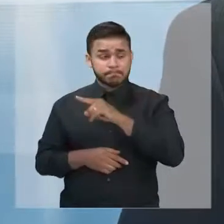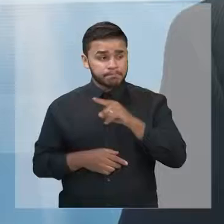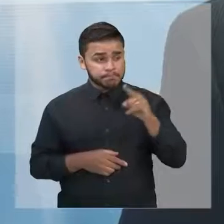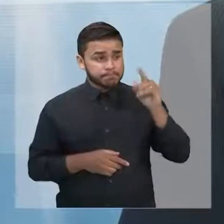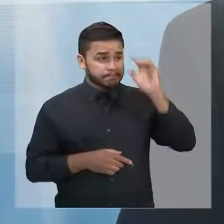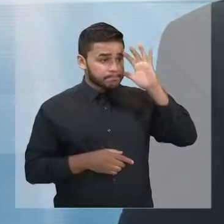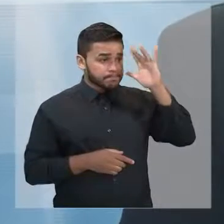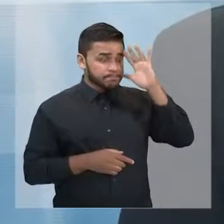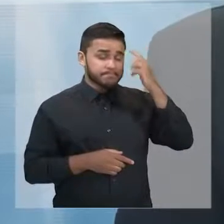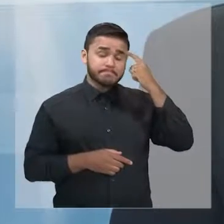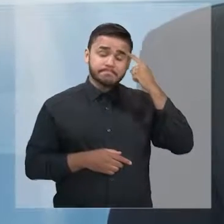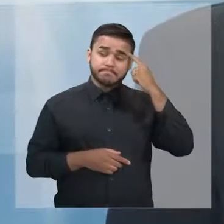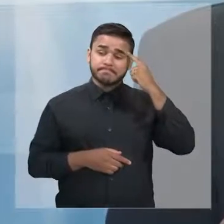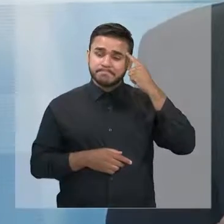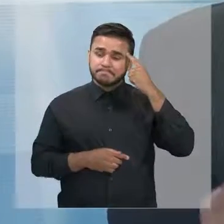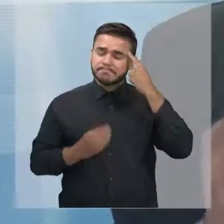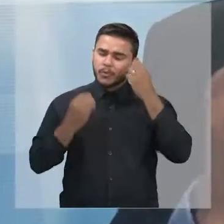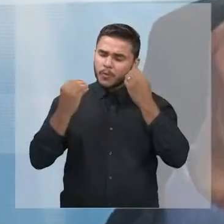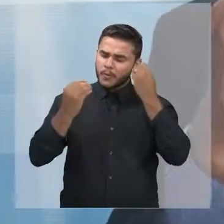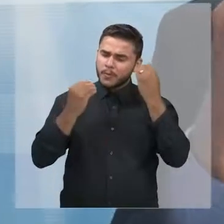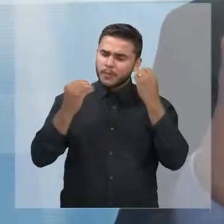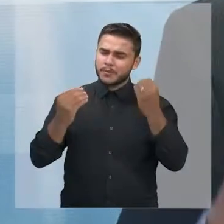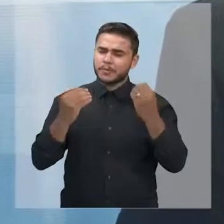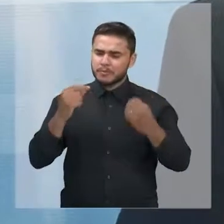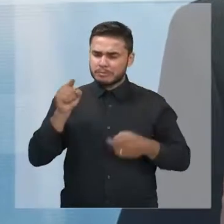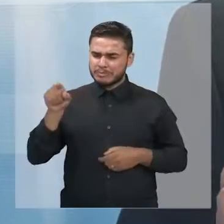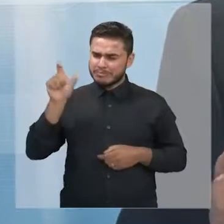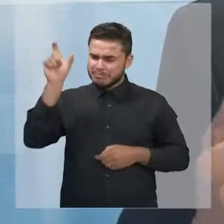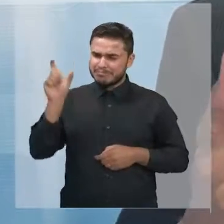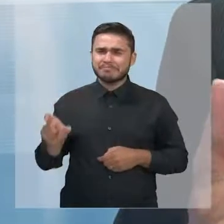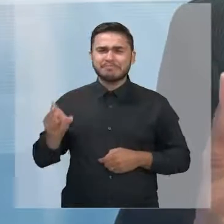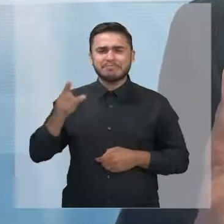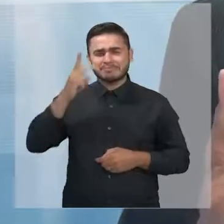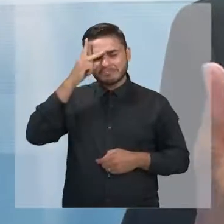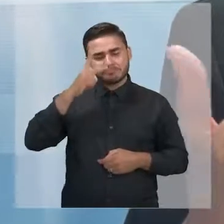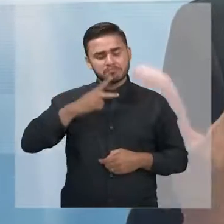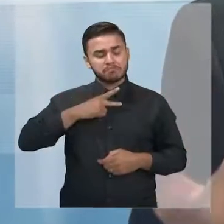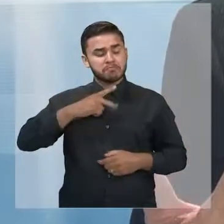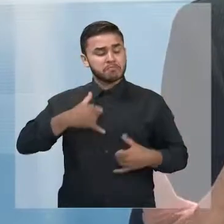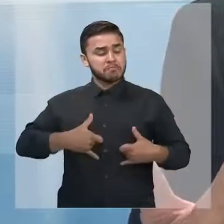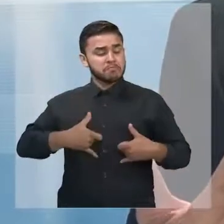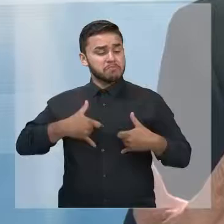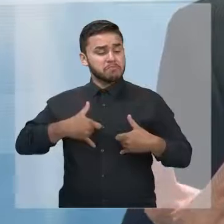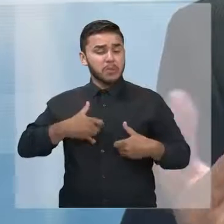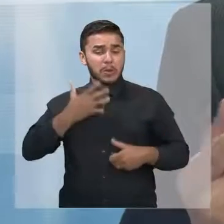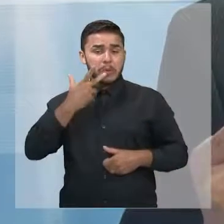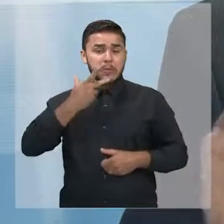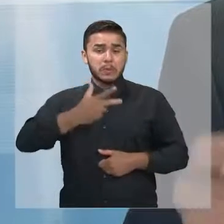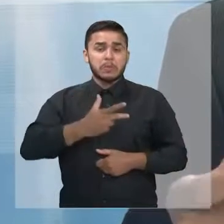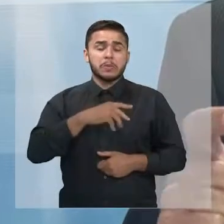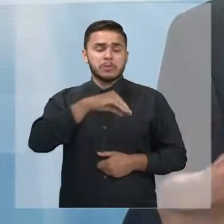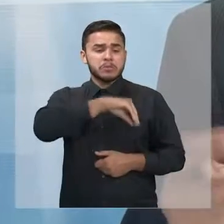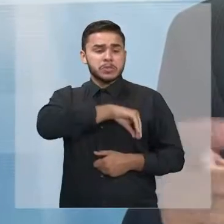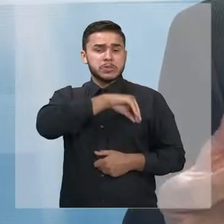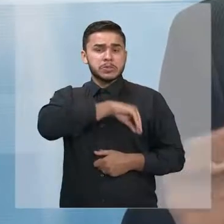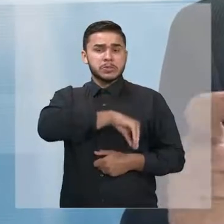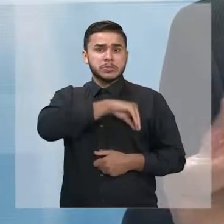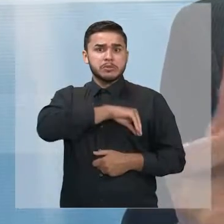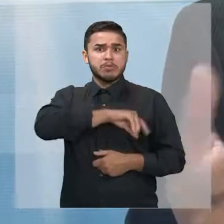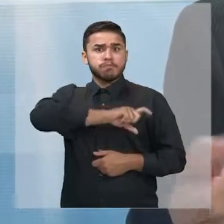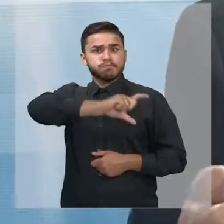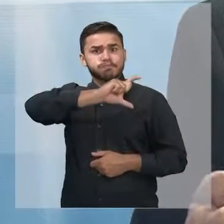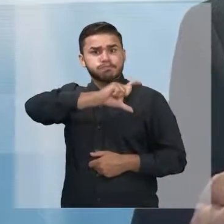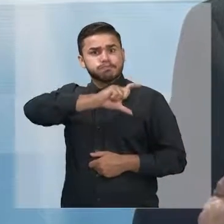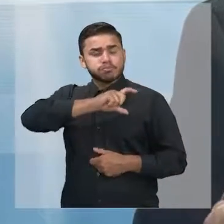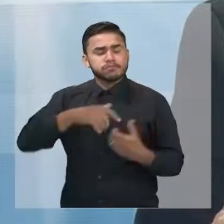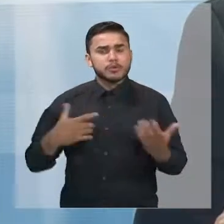de refletirmos sobre o alto grau de egoísmo, de embrutecimento dessa pequena